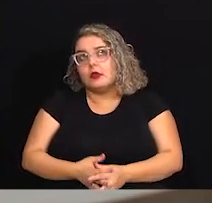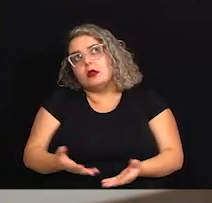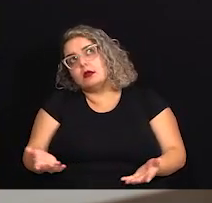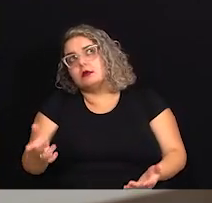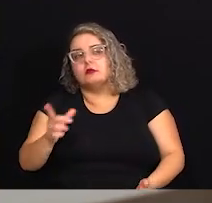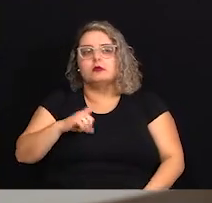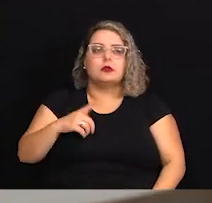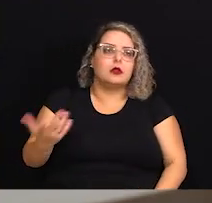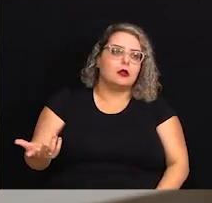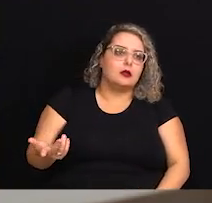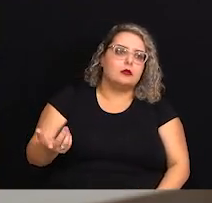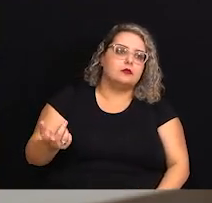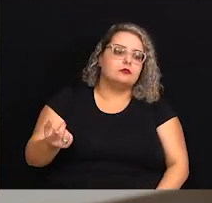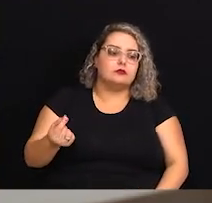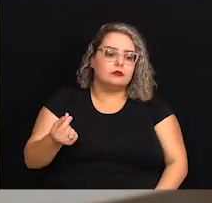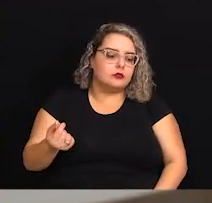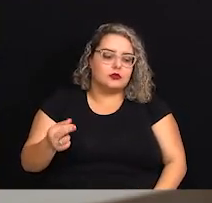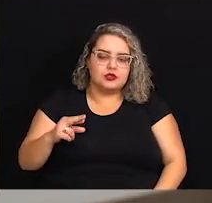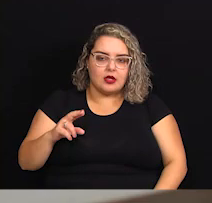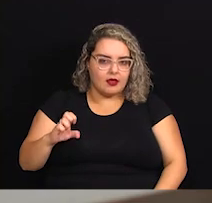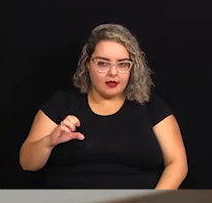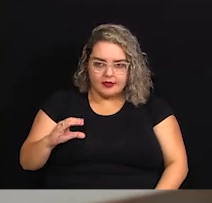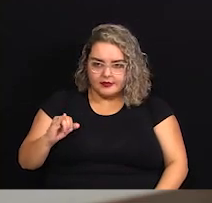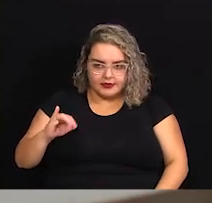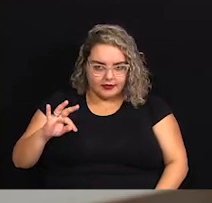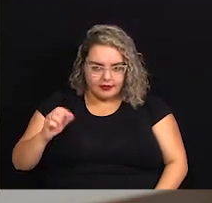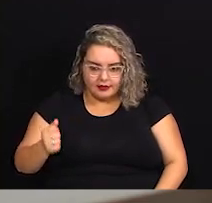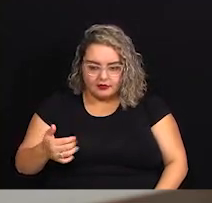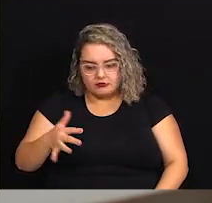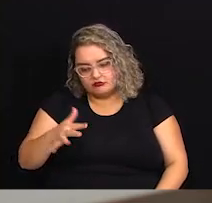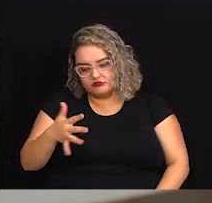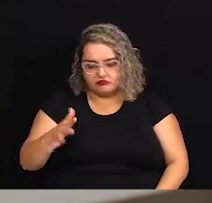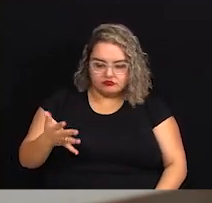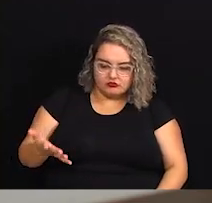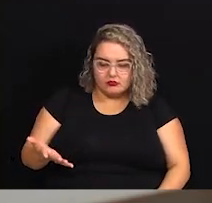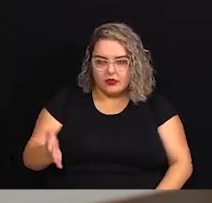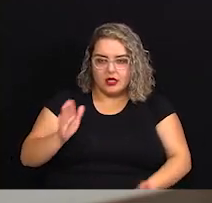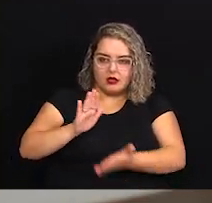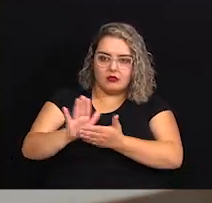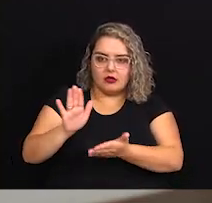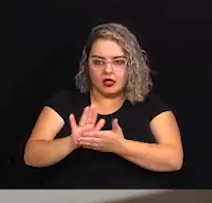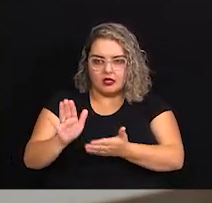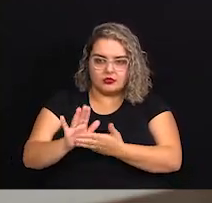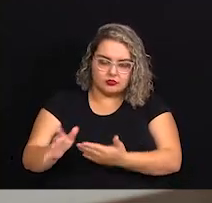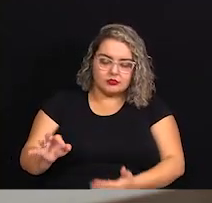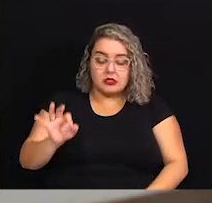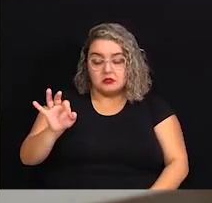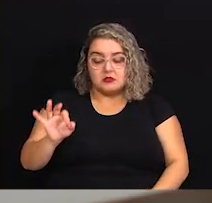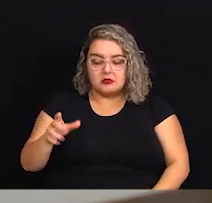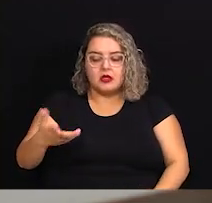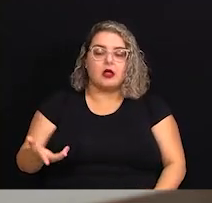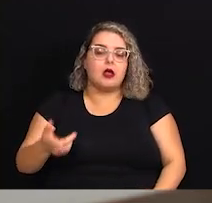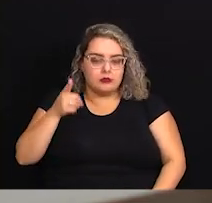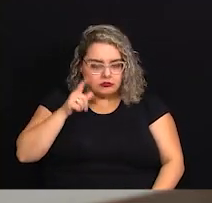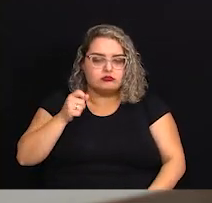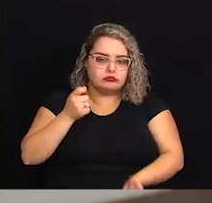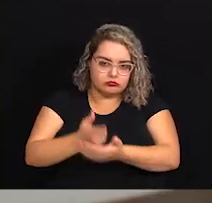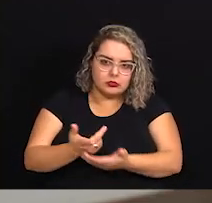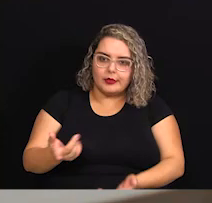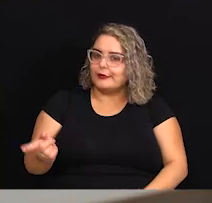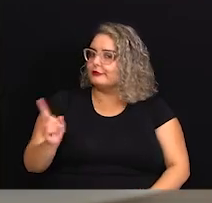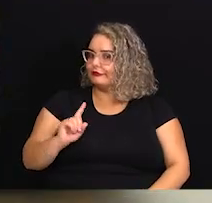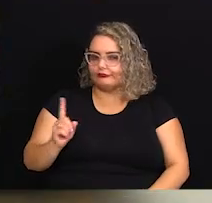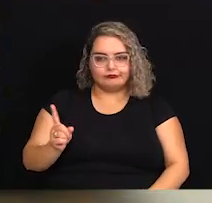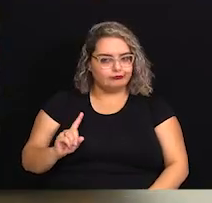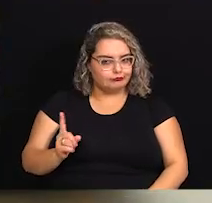eu tenho, sei lá, um valor que ela tenha de receita e mais ou menos o meu custo de vida é isso. Então, dá para eu pagar. Não